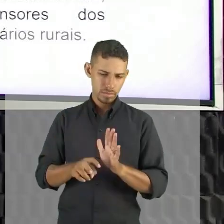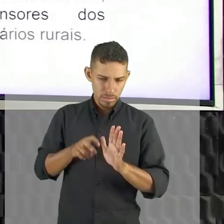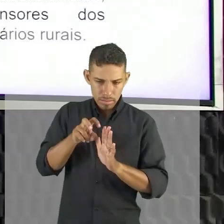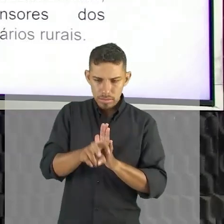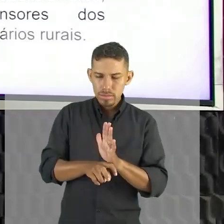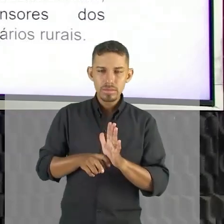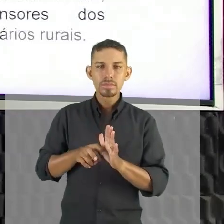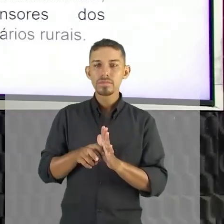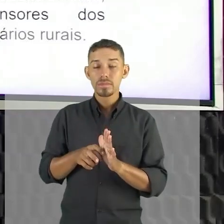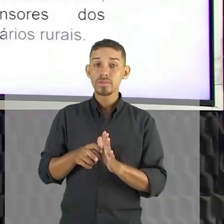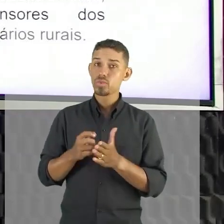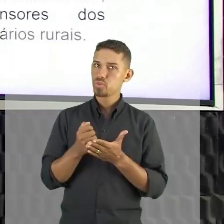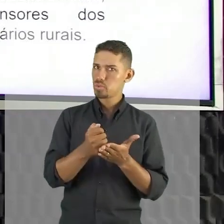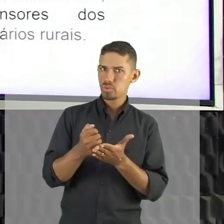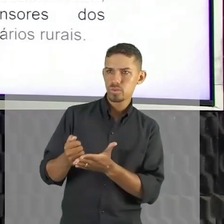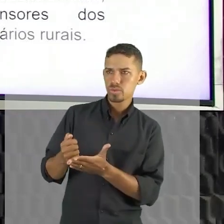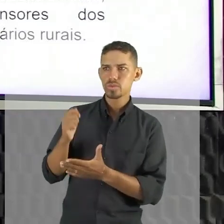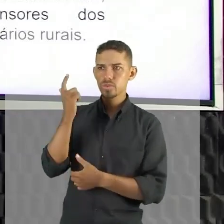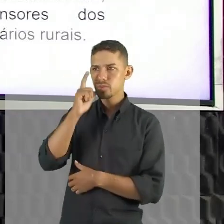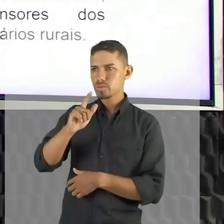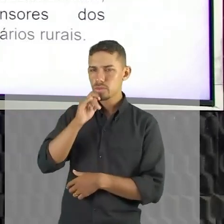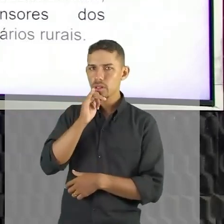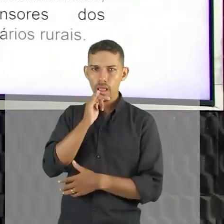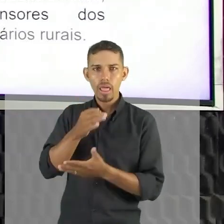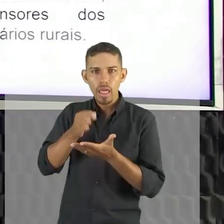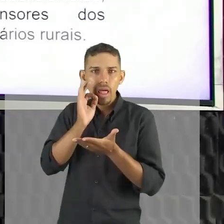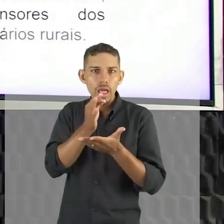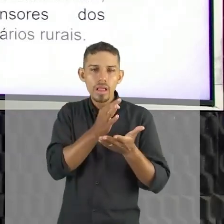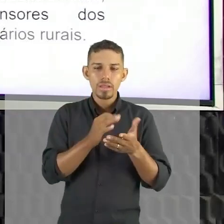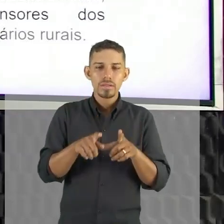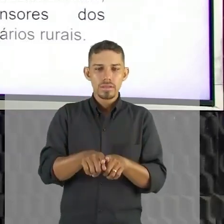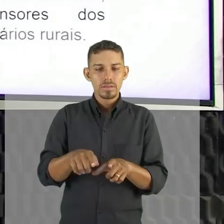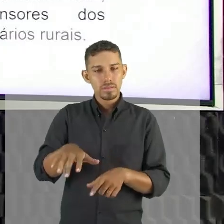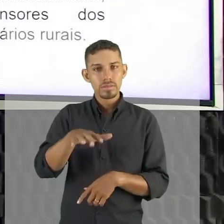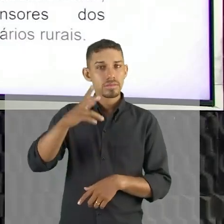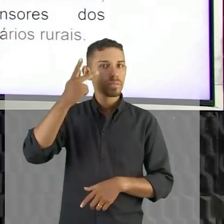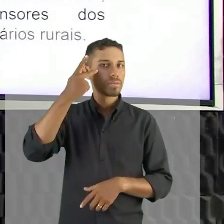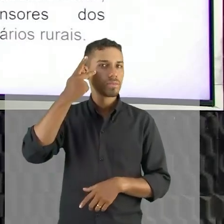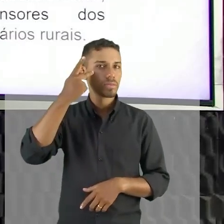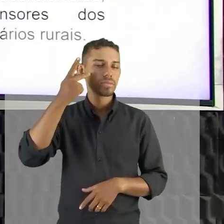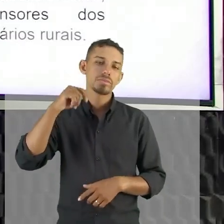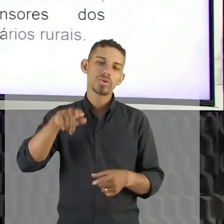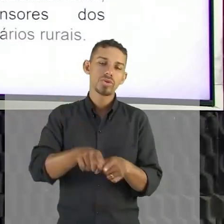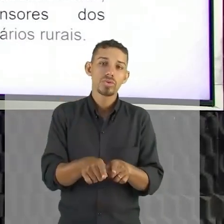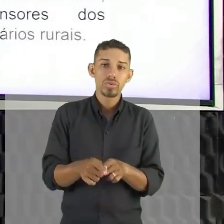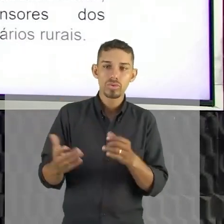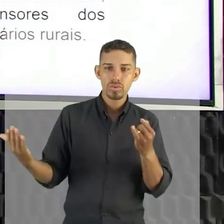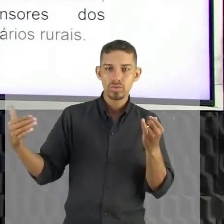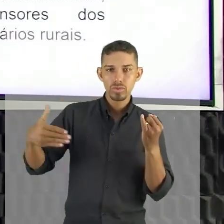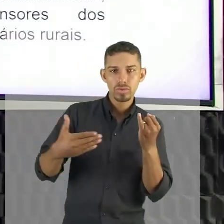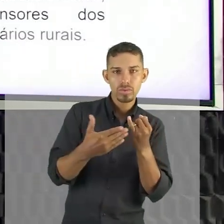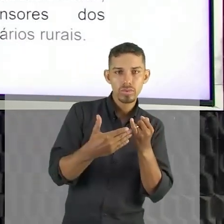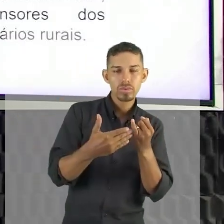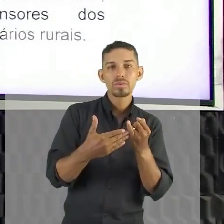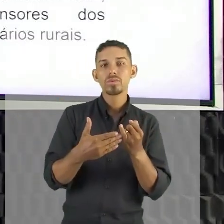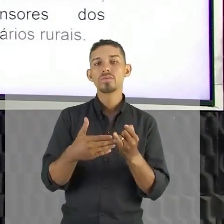Embora, claro, ajudaram no escoamento da produção cafeeira, principalmente ali no Oeste Paulista, né, com o Porto de Santos. Mas em tudo,